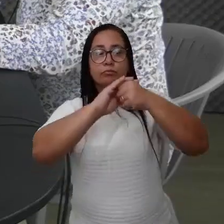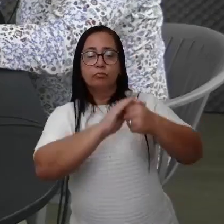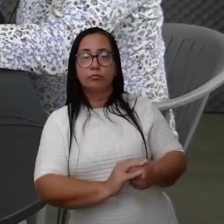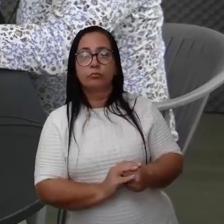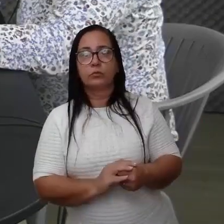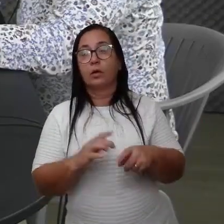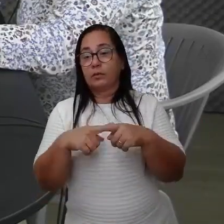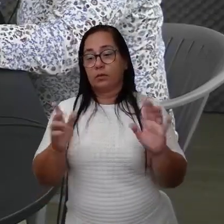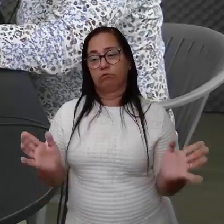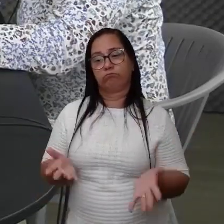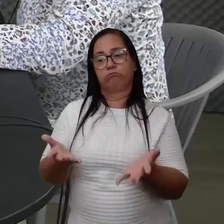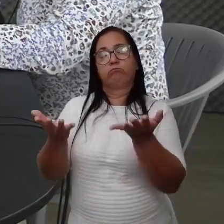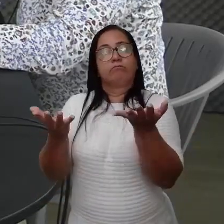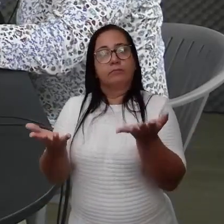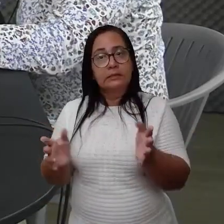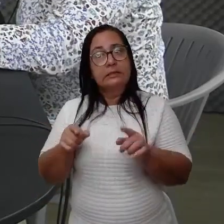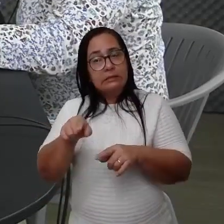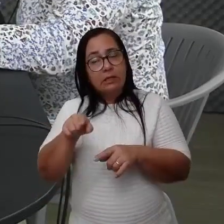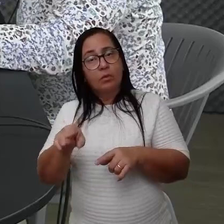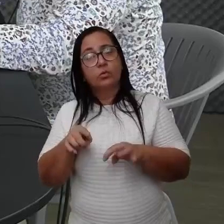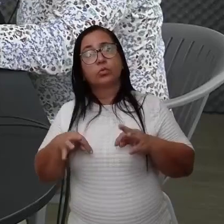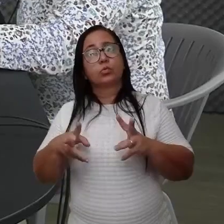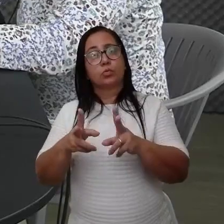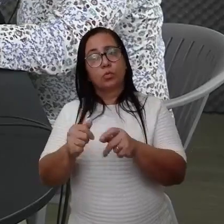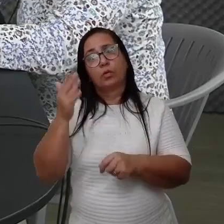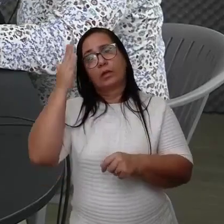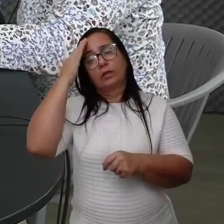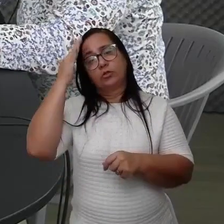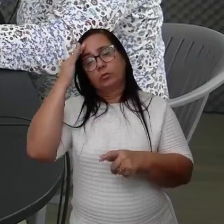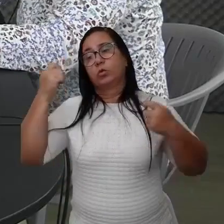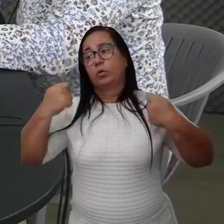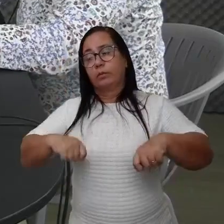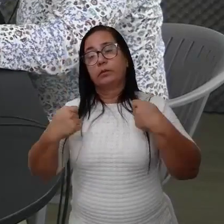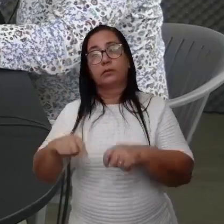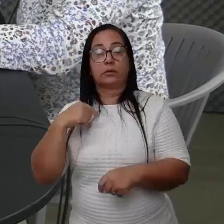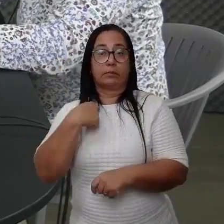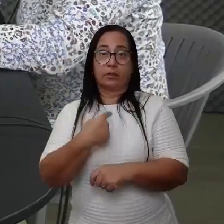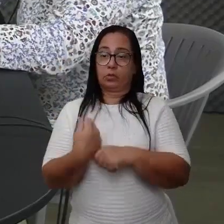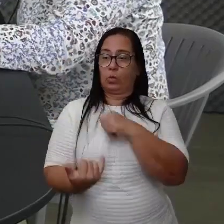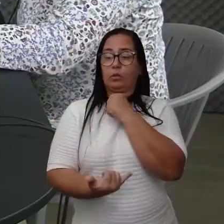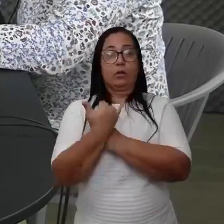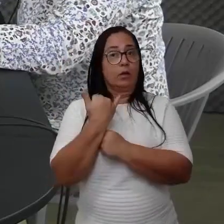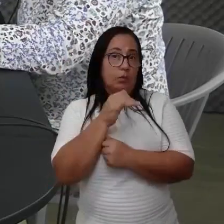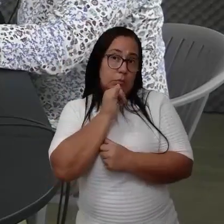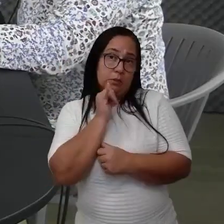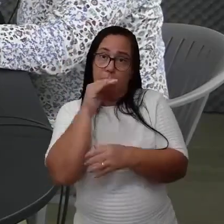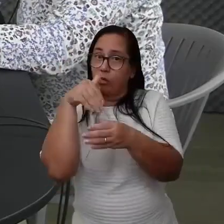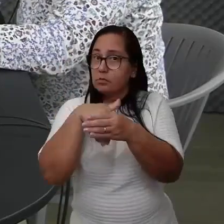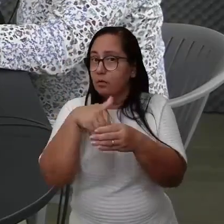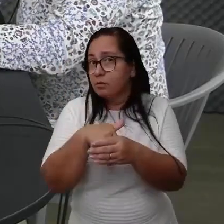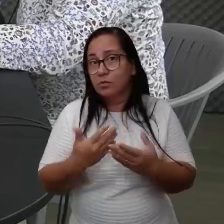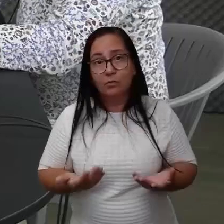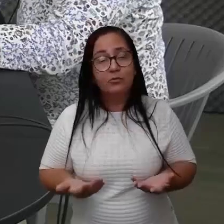são estigmatizados. Então, essa leitura ela é necessária para que a gente não seja enganado nas eleições, por exemplo,